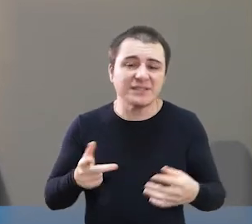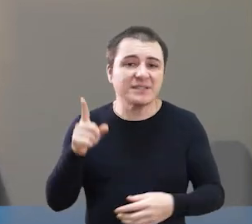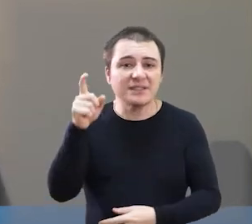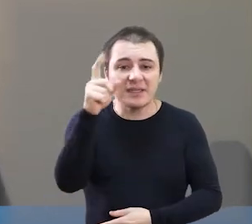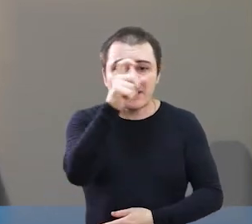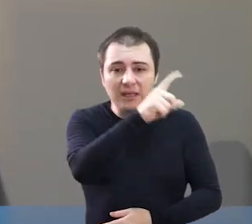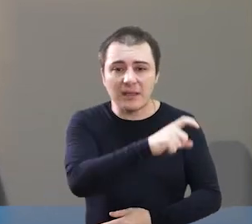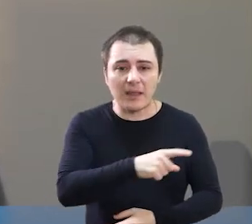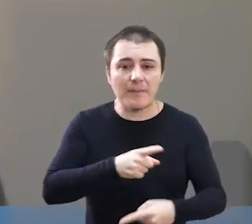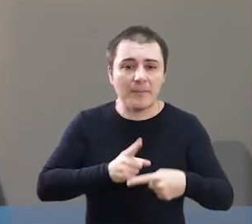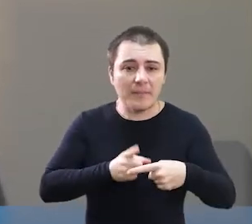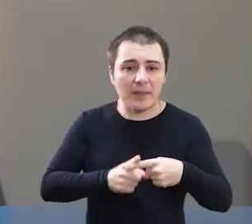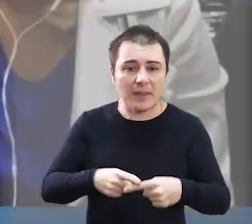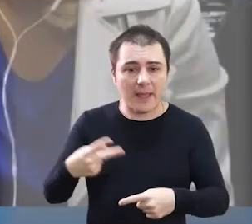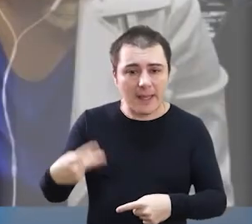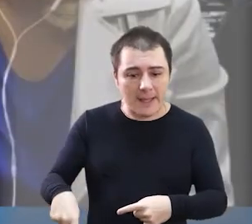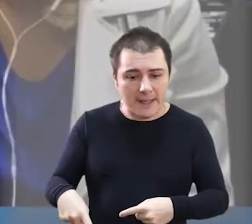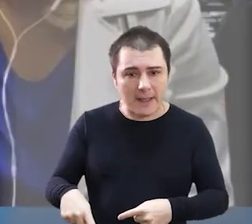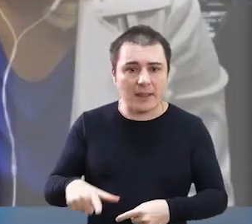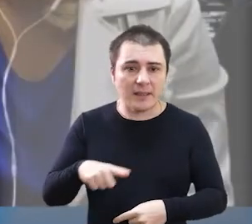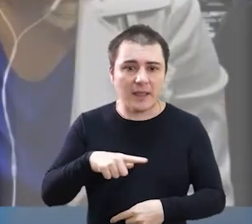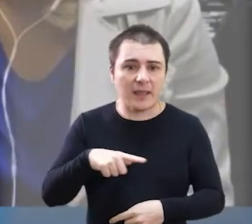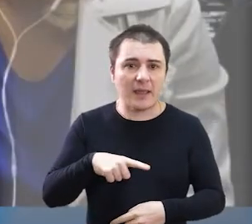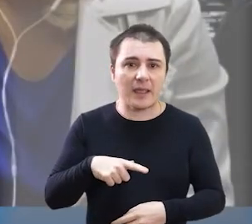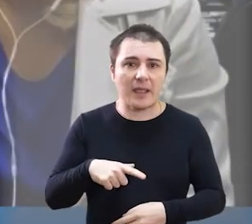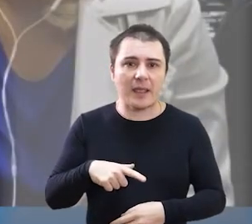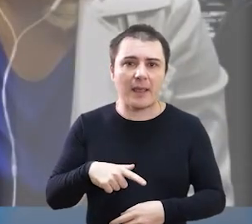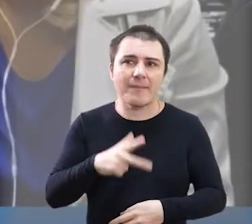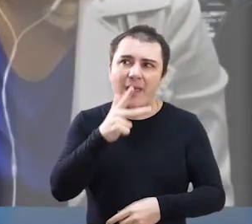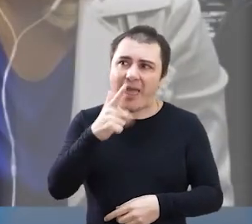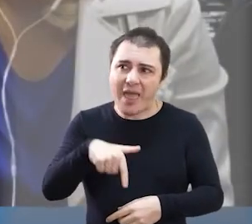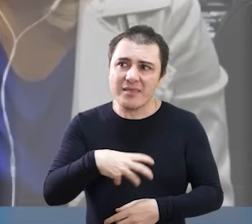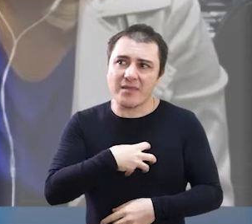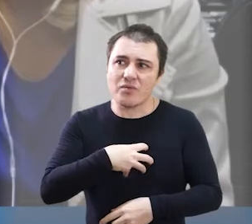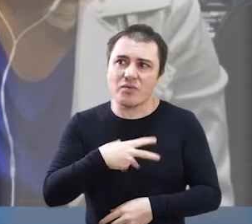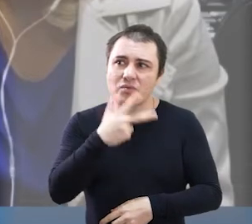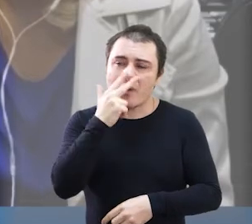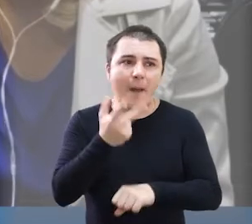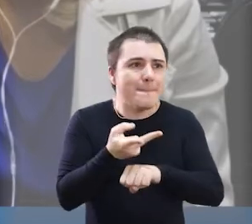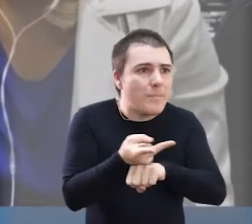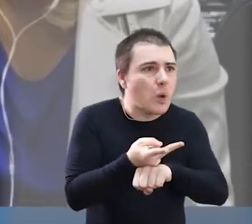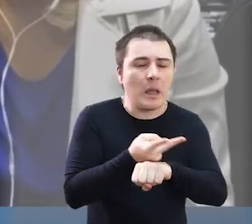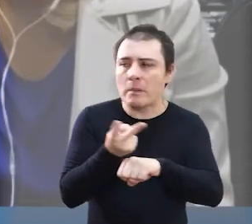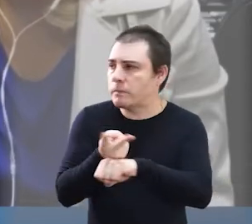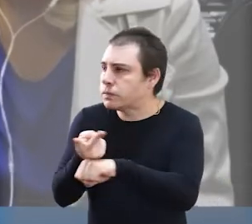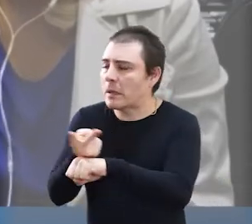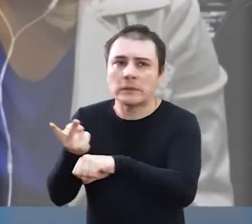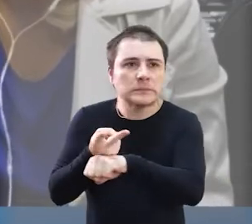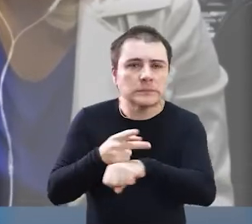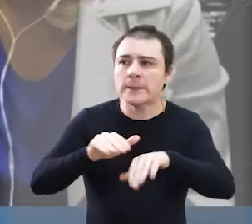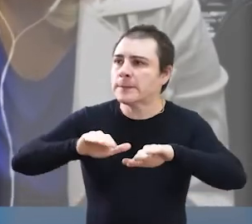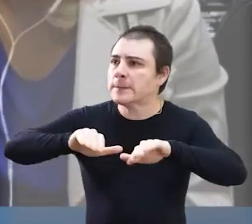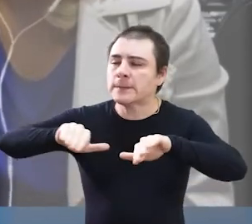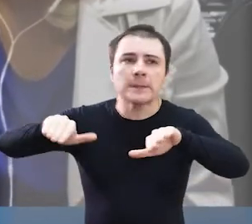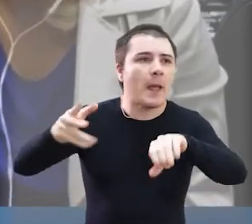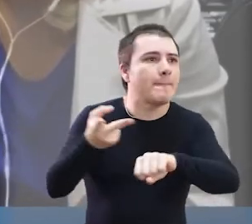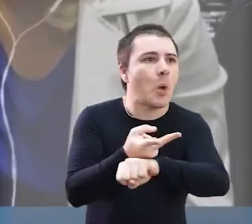tinha que fazer um trabalho realmente quase que de mineração mesmo, assim, sabe, de procurar muito, de garimpar